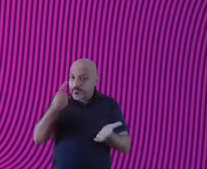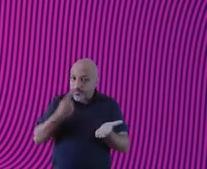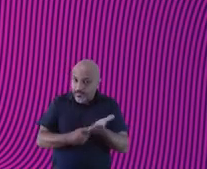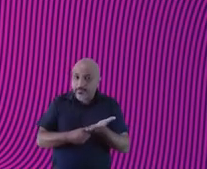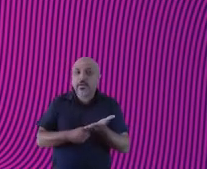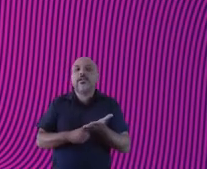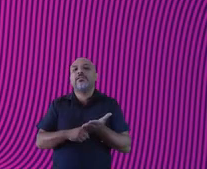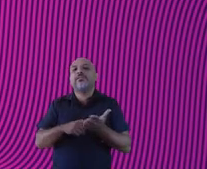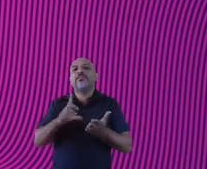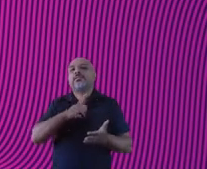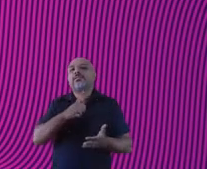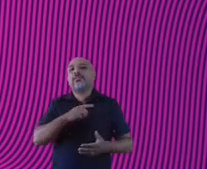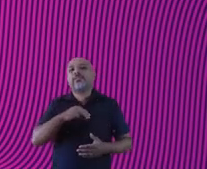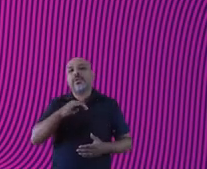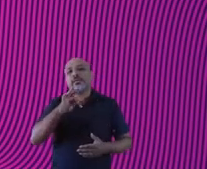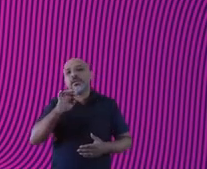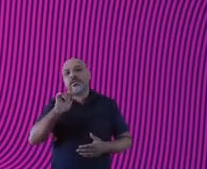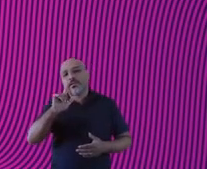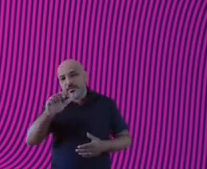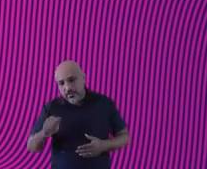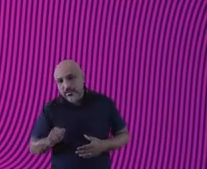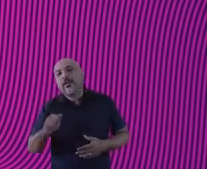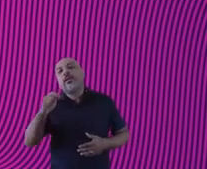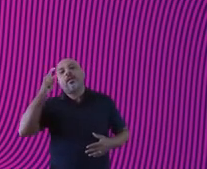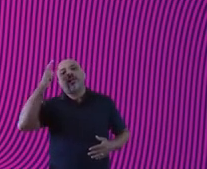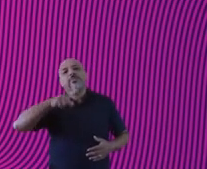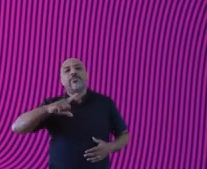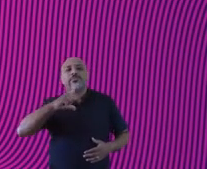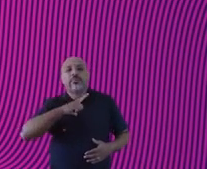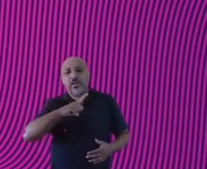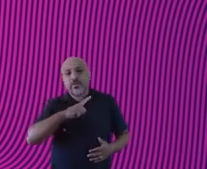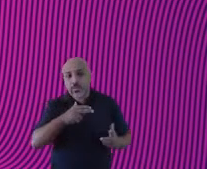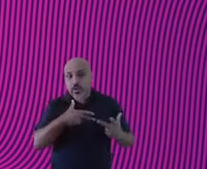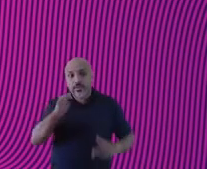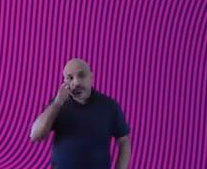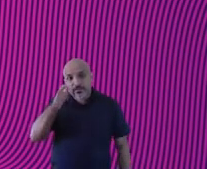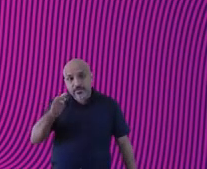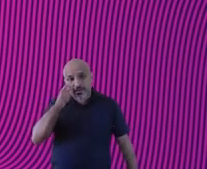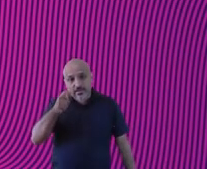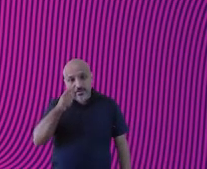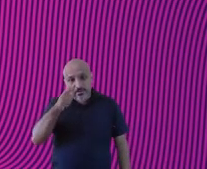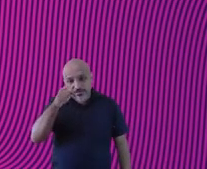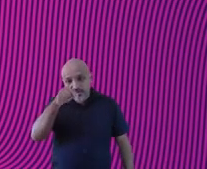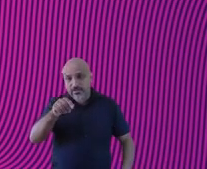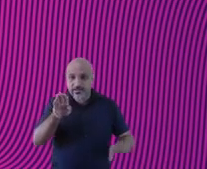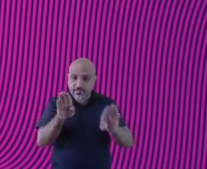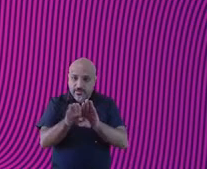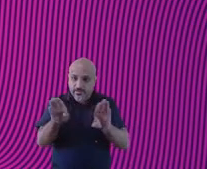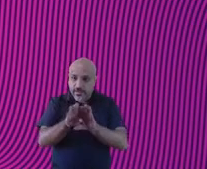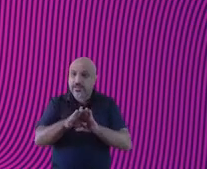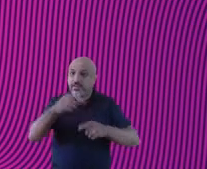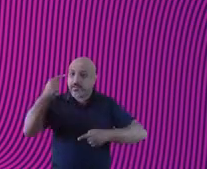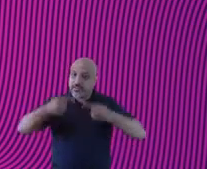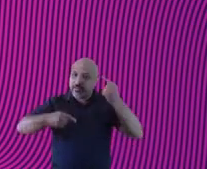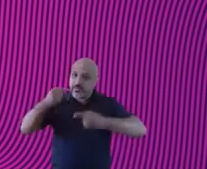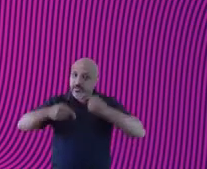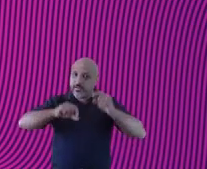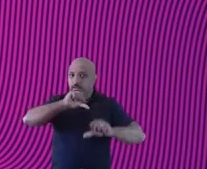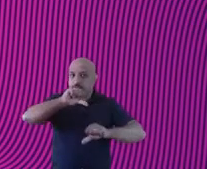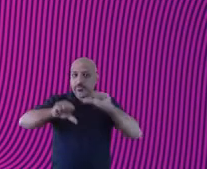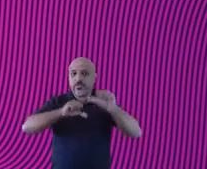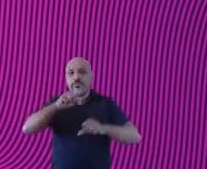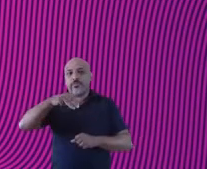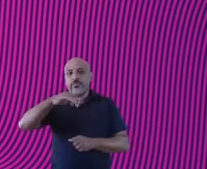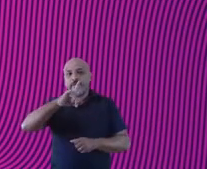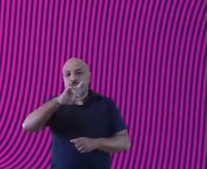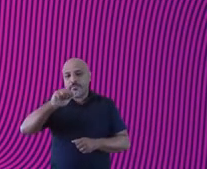aí em meta-análise, mas é um caso interessante aí também dessa discussão aí da troca da talidomida para a lena,